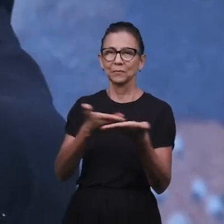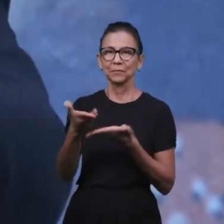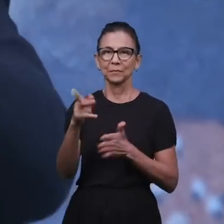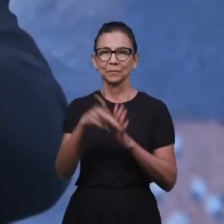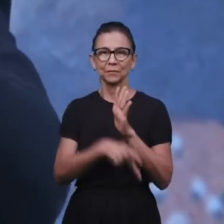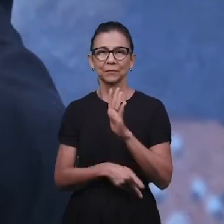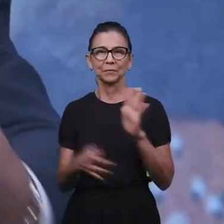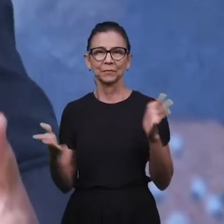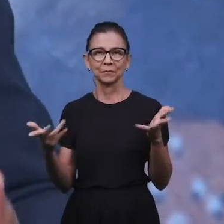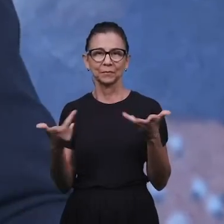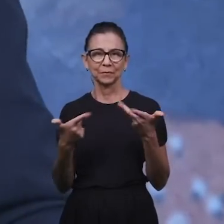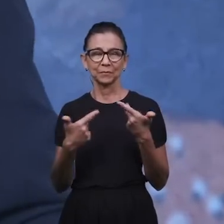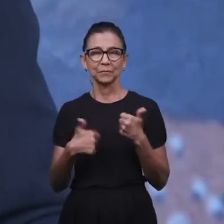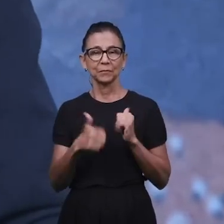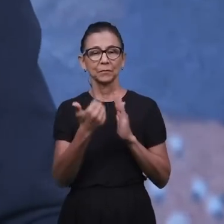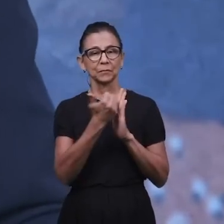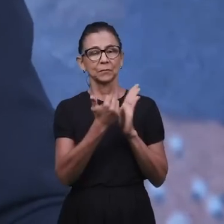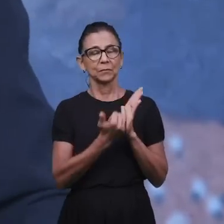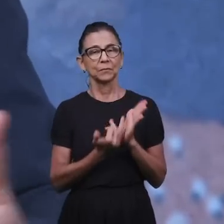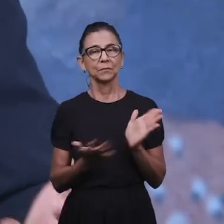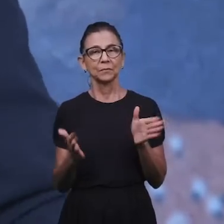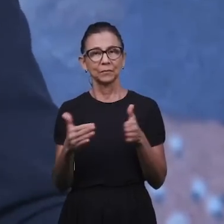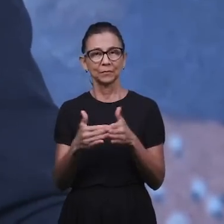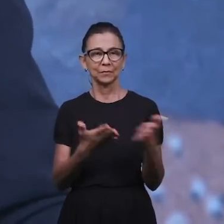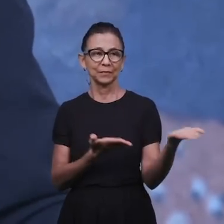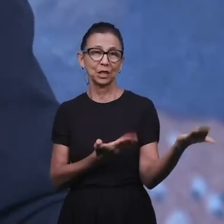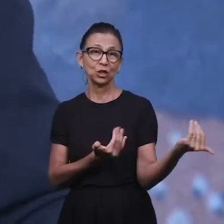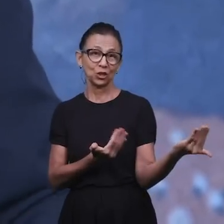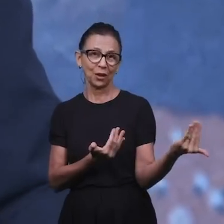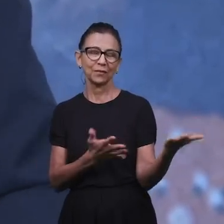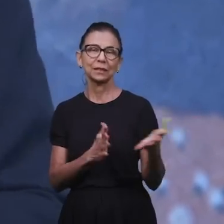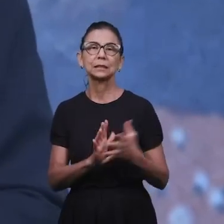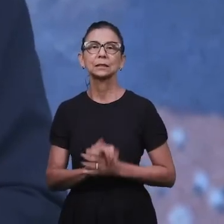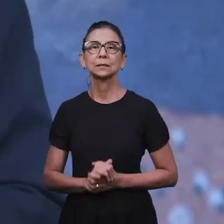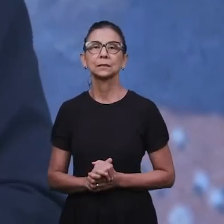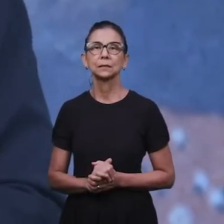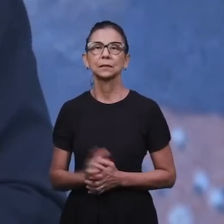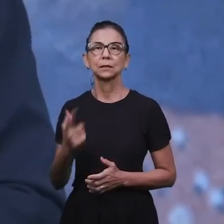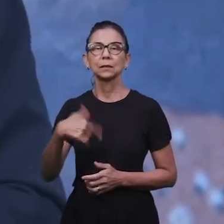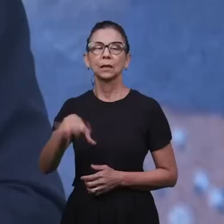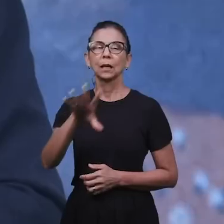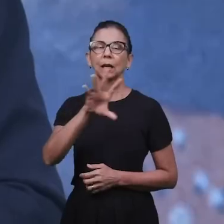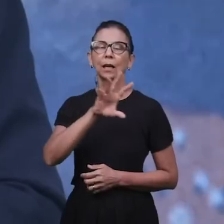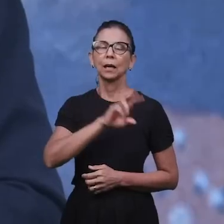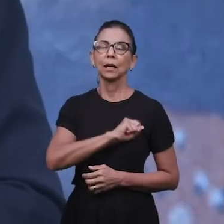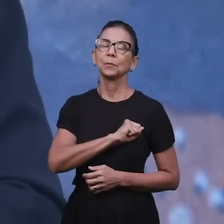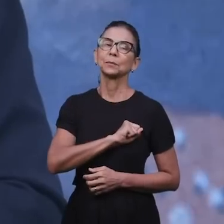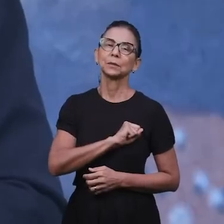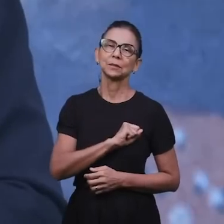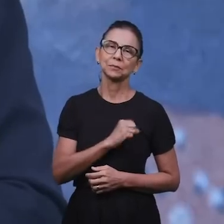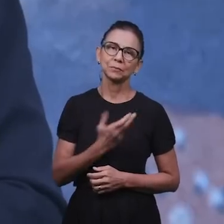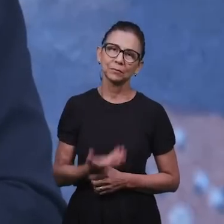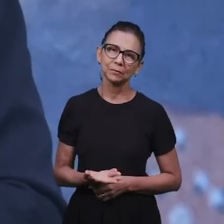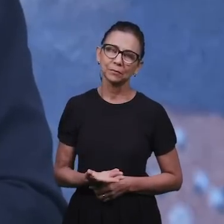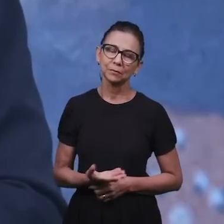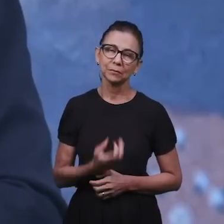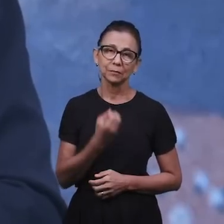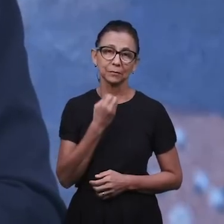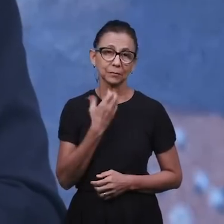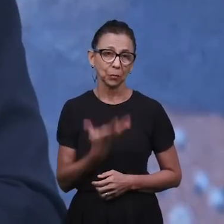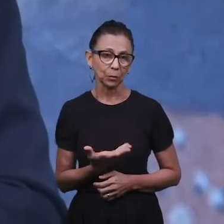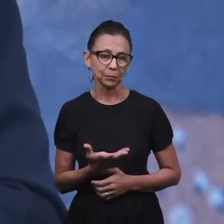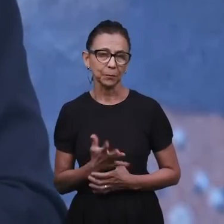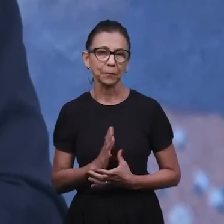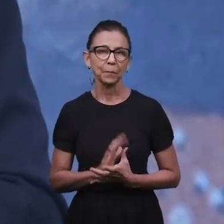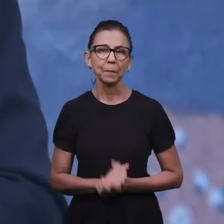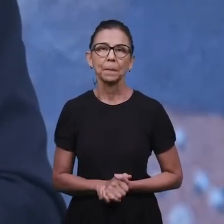sua integração a esse projeto maravilhoso, esse programa que é um programa voltado para os nossos jovens, a quem amamos